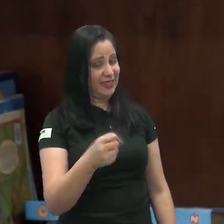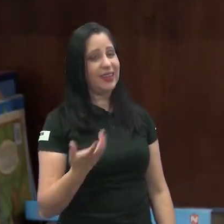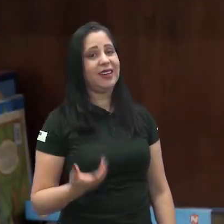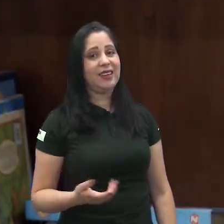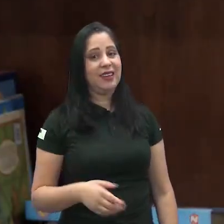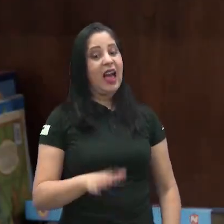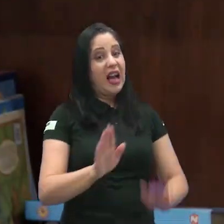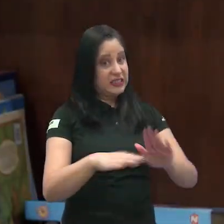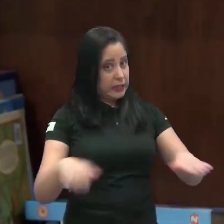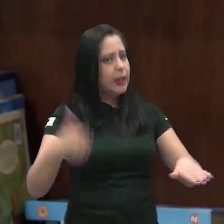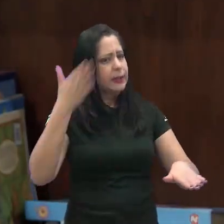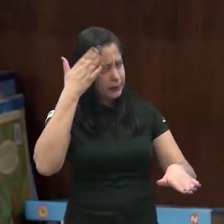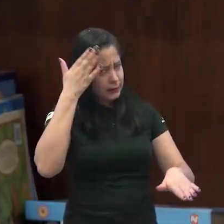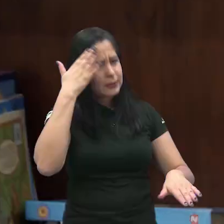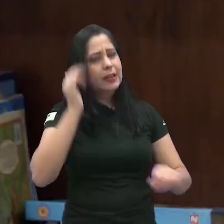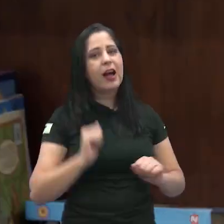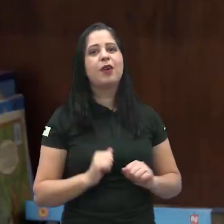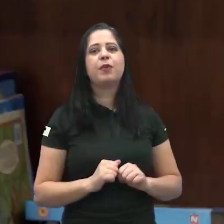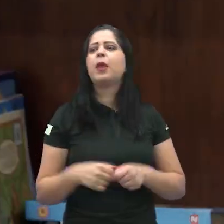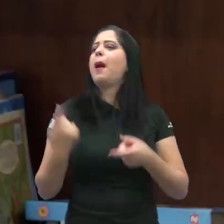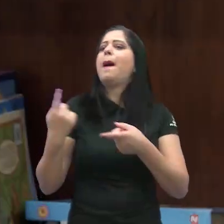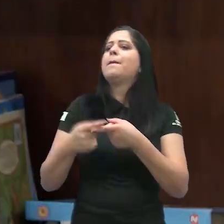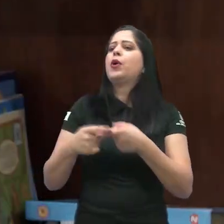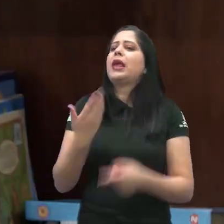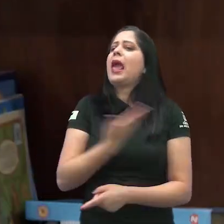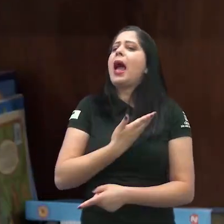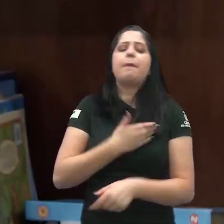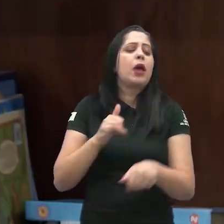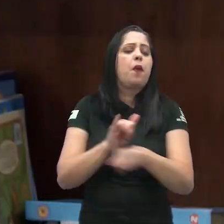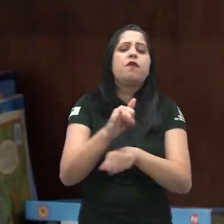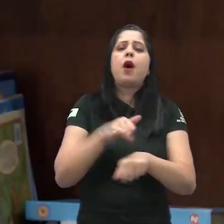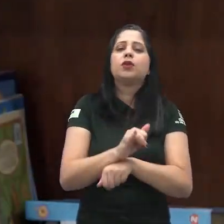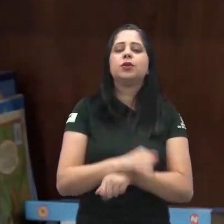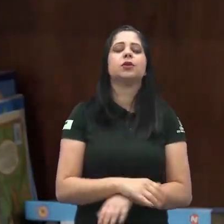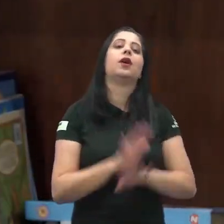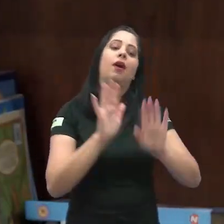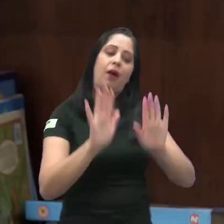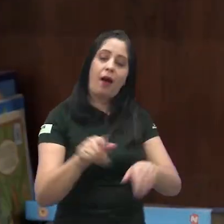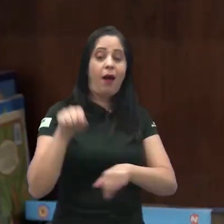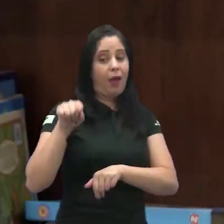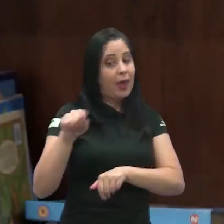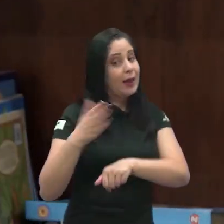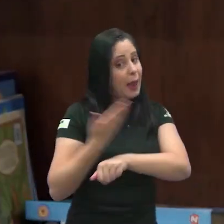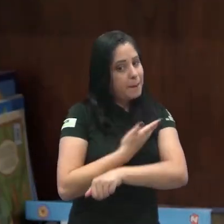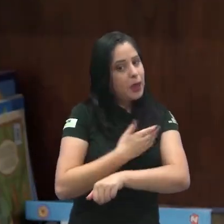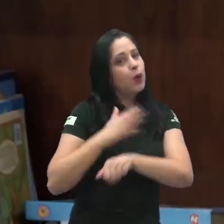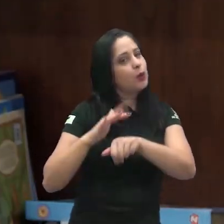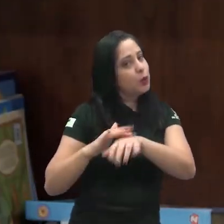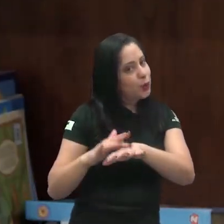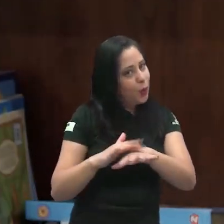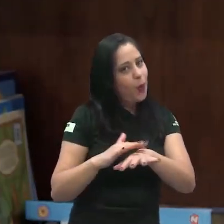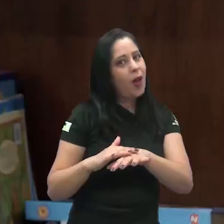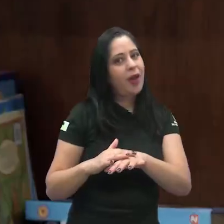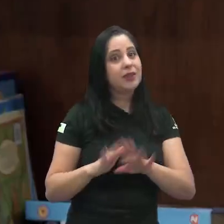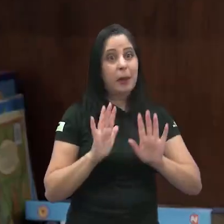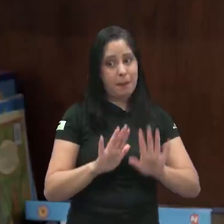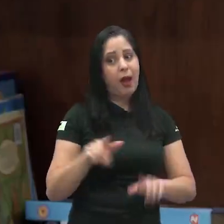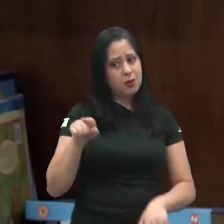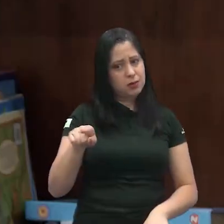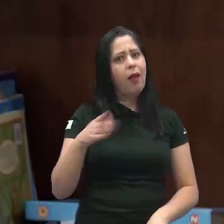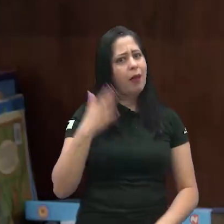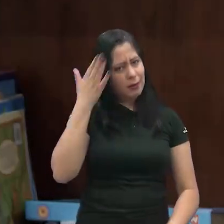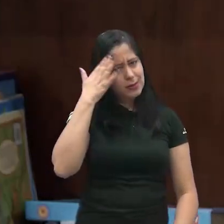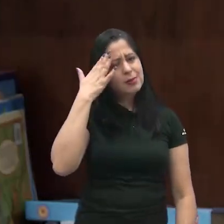que eles sabem. Por que o amiguinho não veio na escola? Ah, porque o amiguinho tá doente. E eles sabem que às vezes